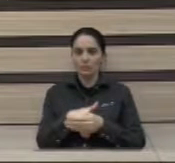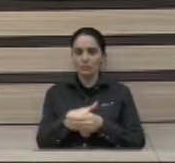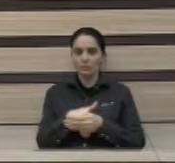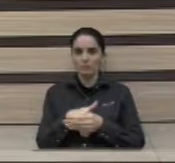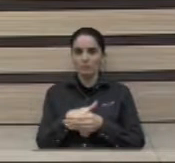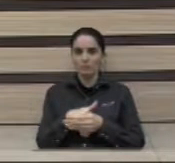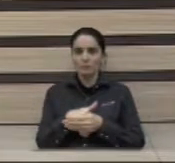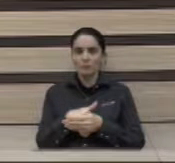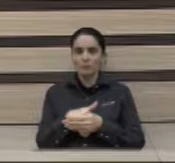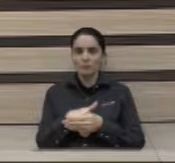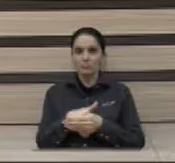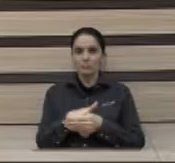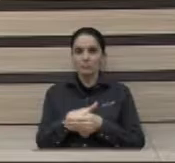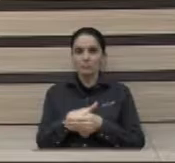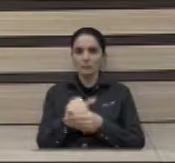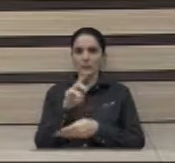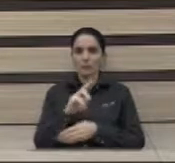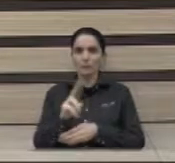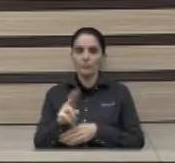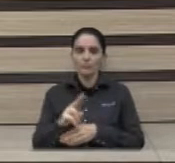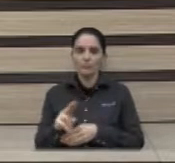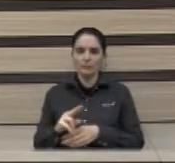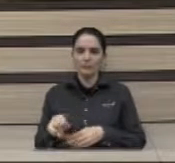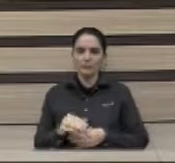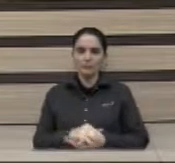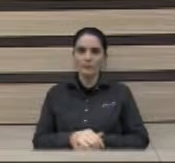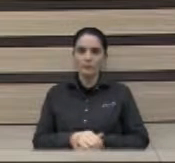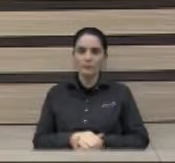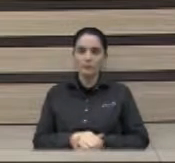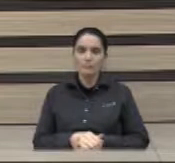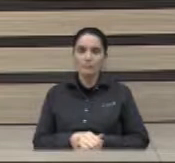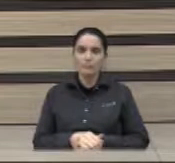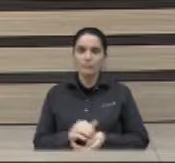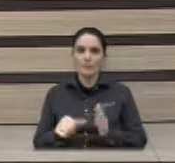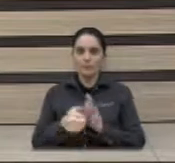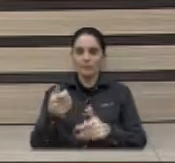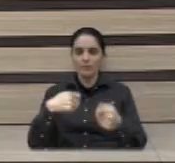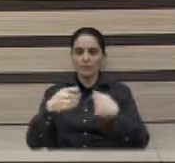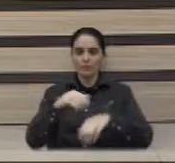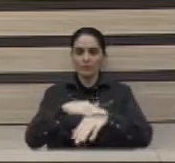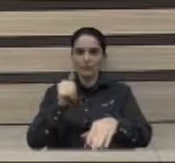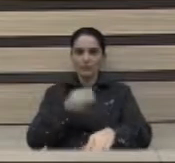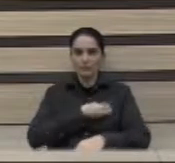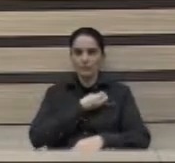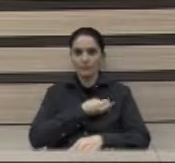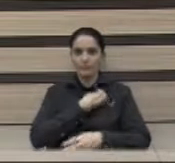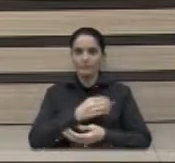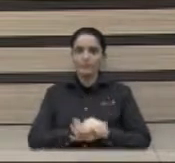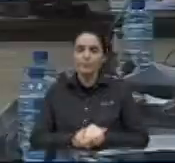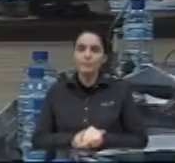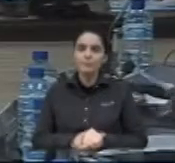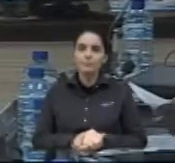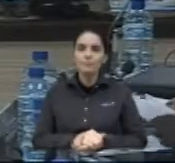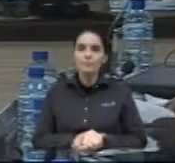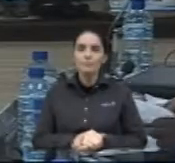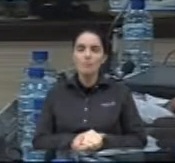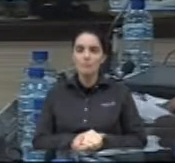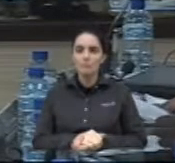votação. E a votação é nominal, ao primeiro secretário, para a chamada dos senhores vereadores.